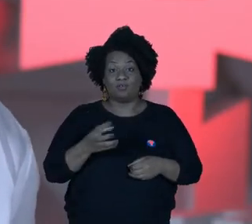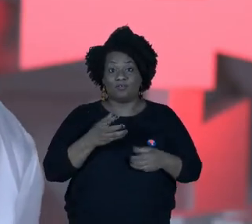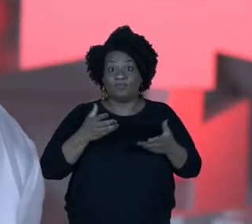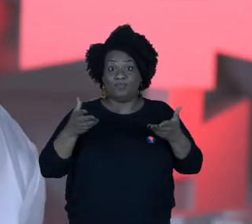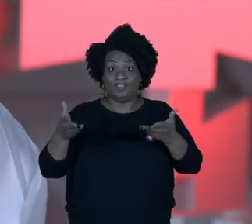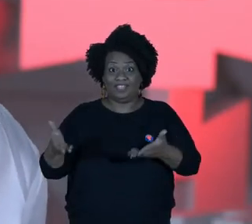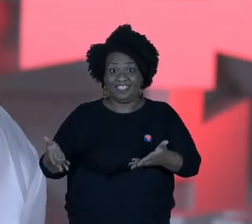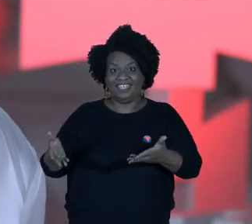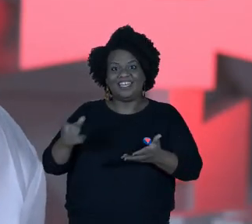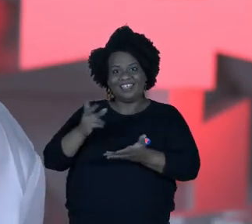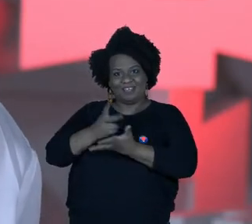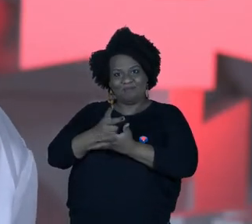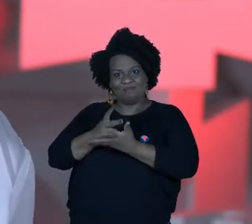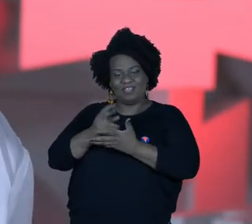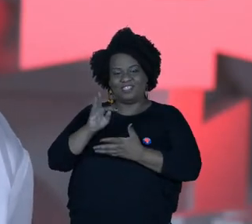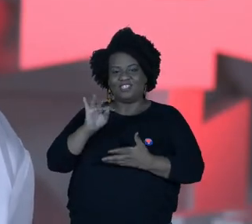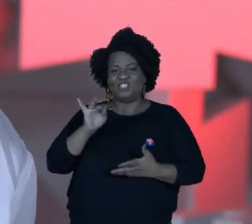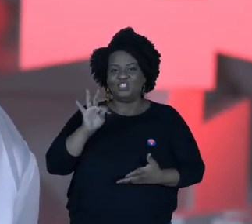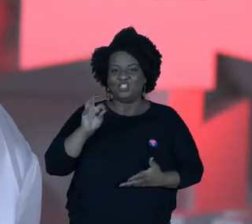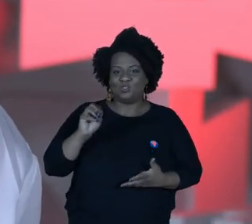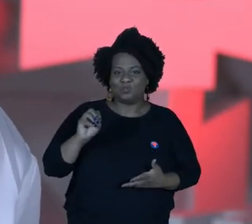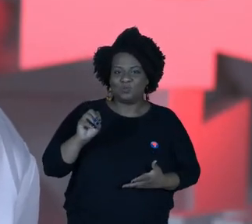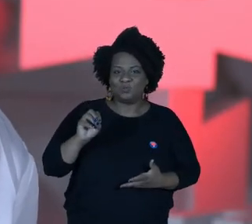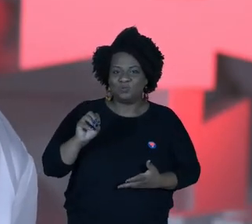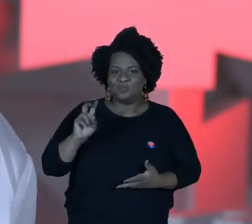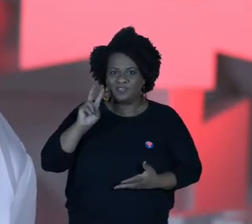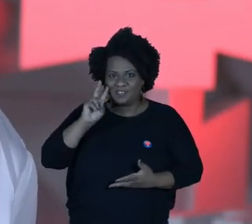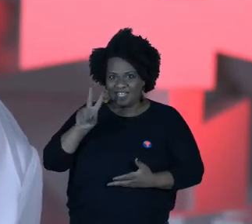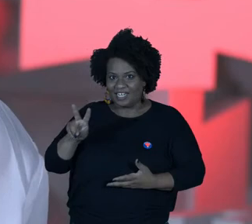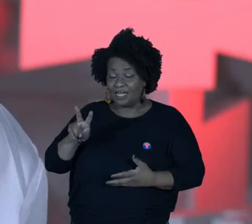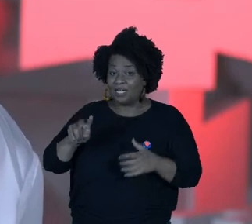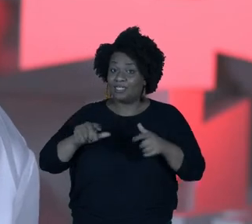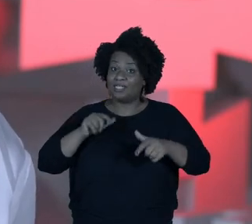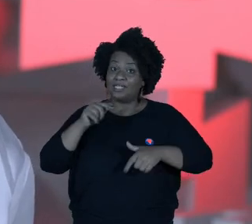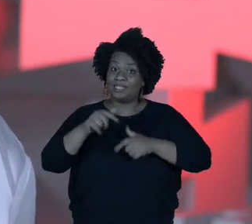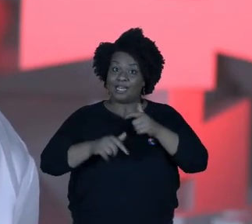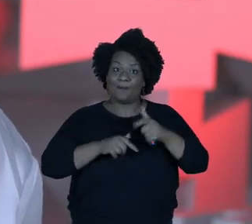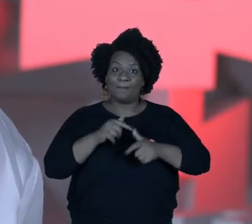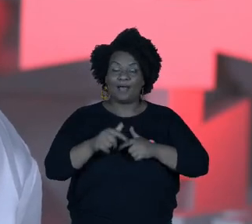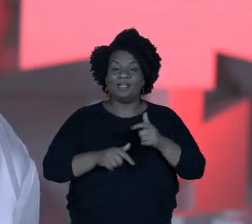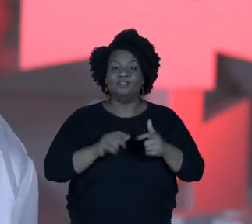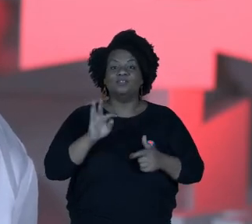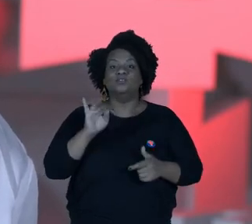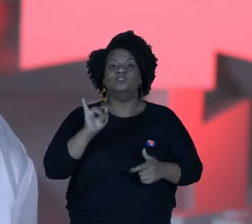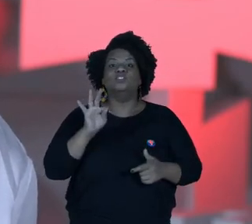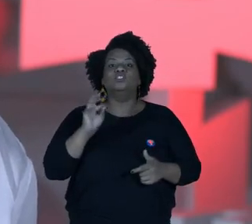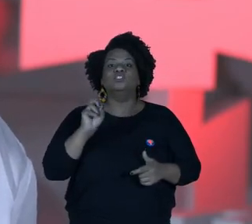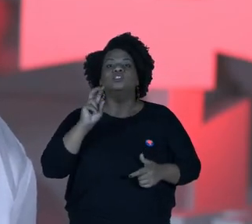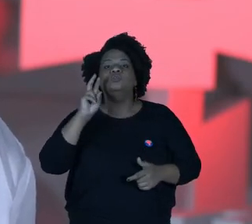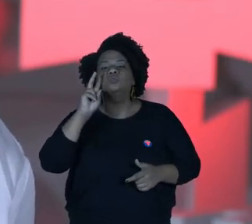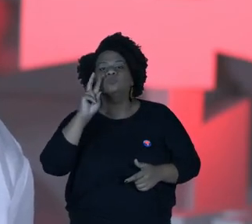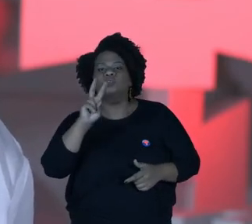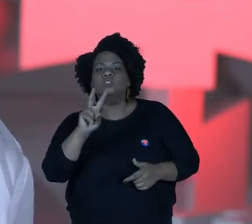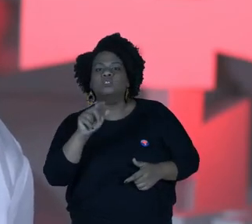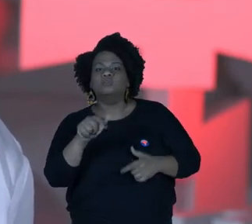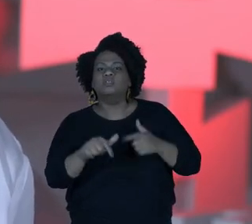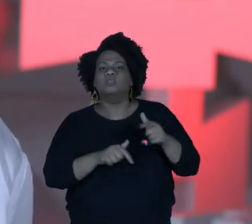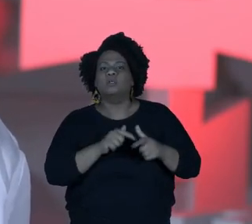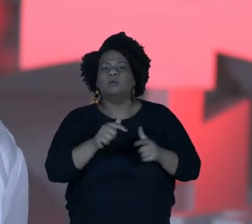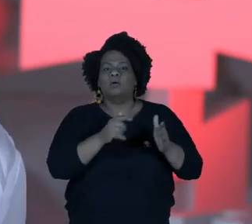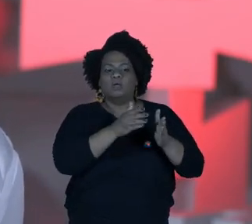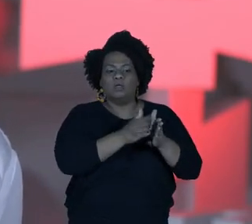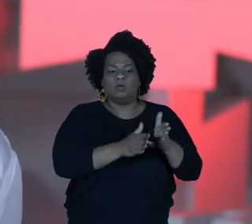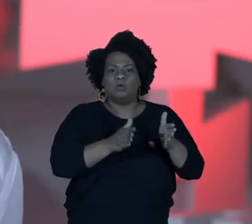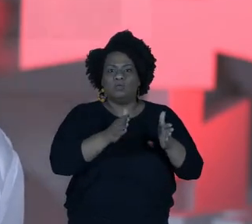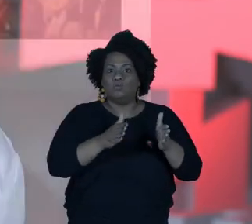o Tintoretto, vamos lá. No trabalho de Tintoretto, você vê que o ponto de fuga se desloca para